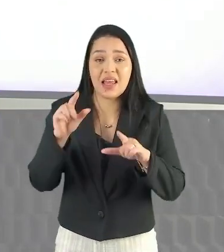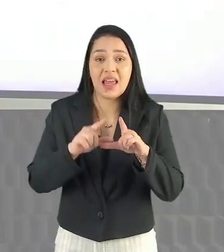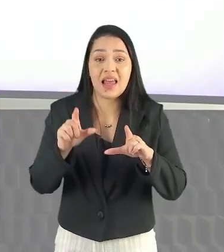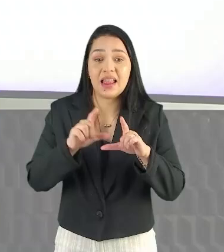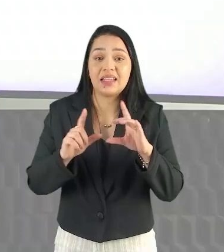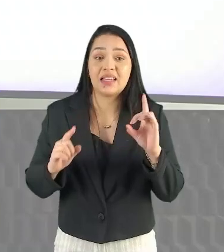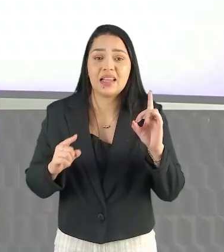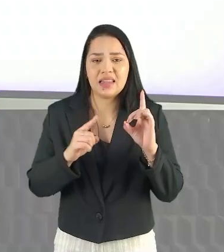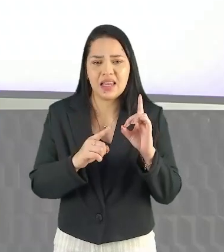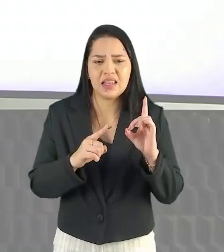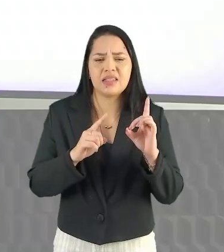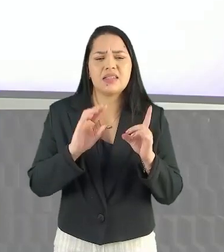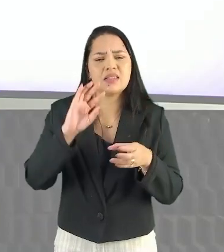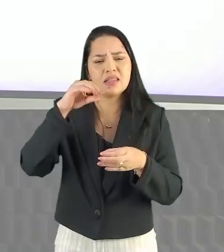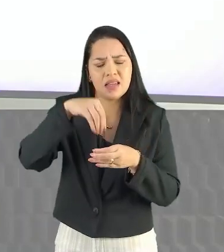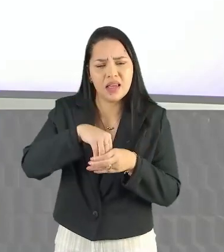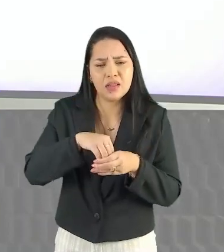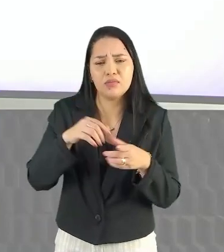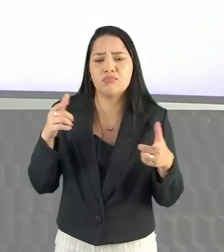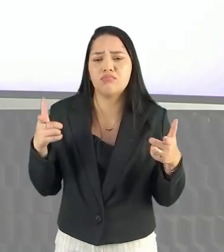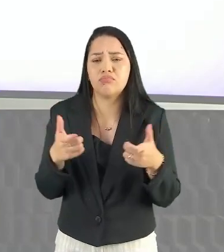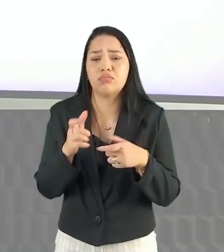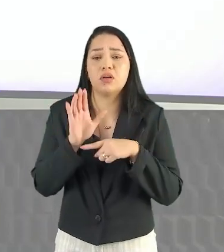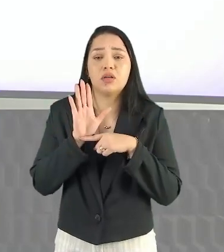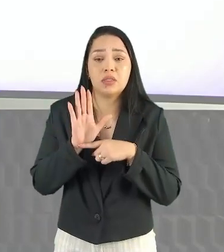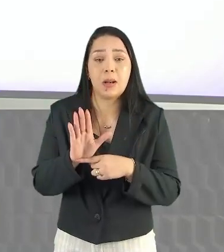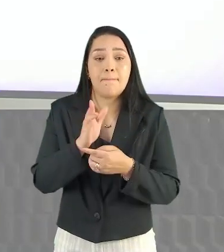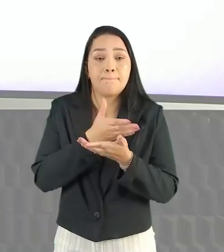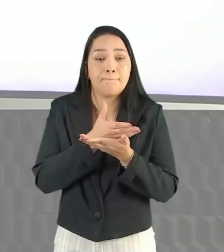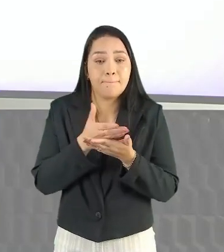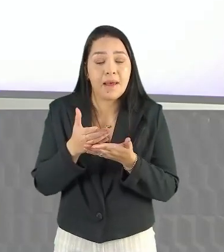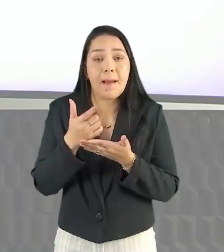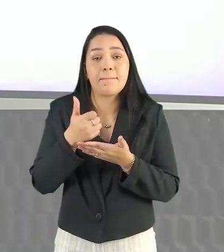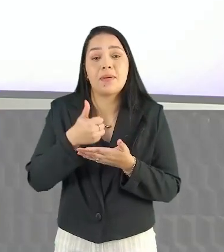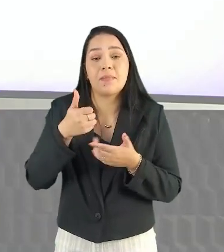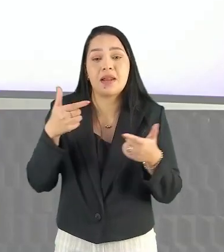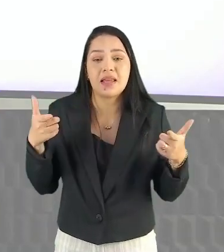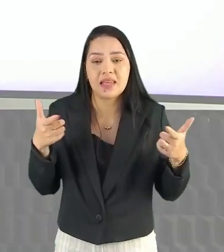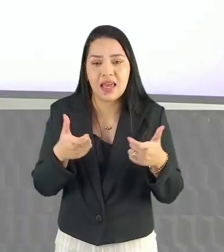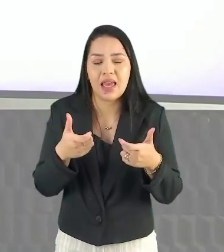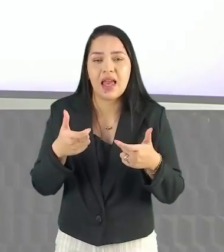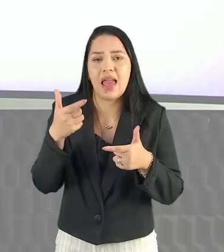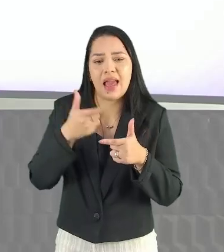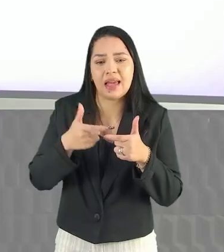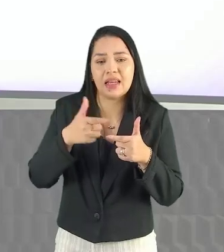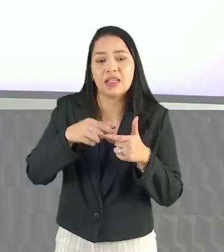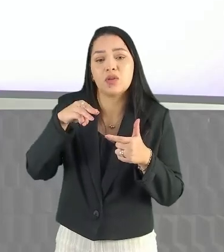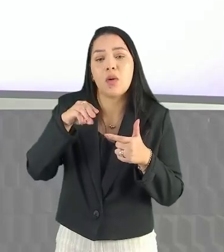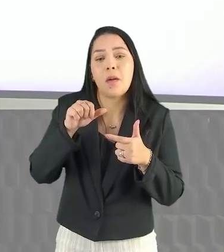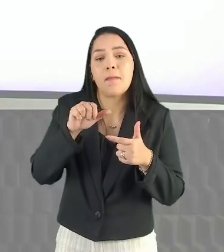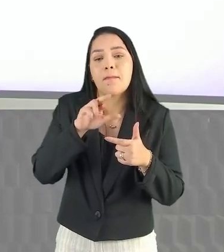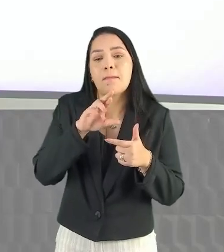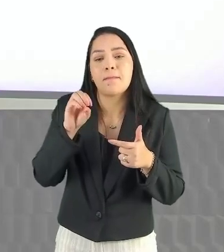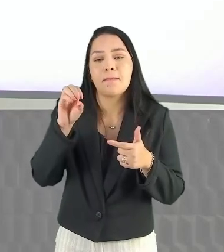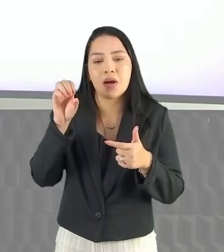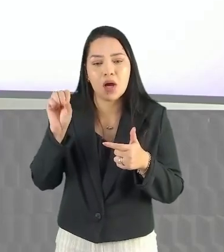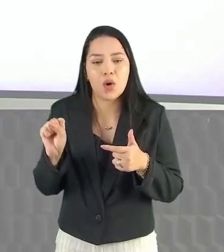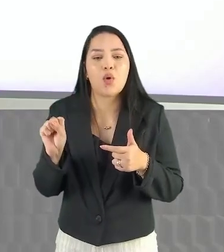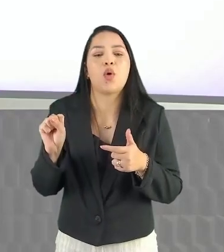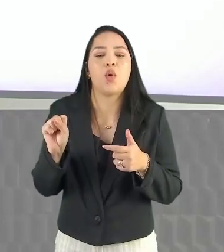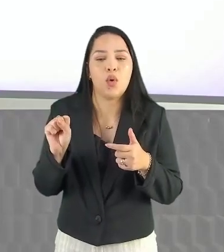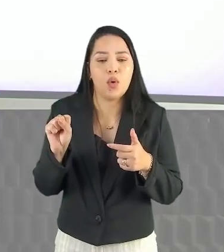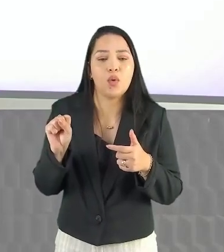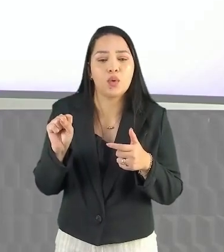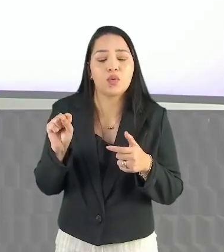D. As tensões, né, que contribuíram para o começo da Primeira Guerra Mundial é a crise do Marrocos e a crise balcânica, a crise dos Balcãs.